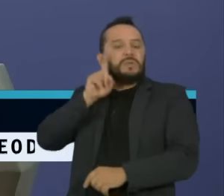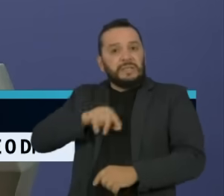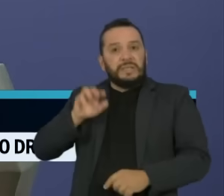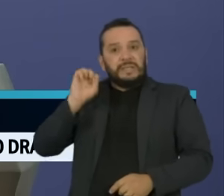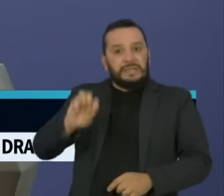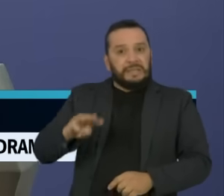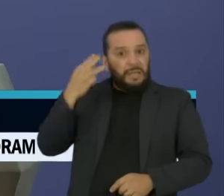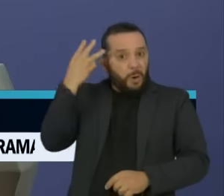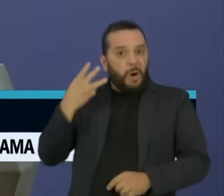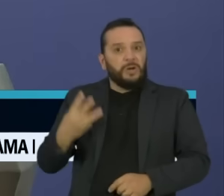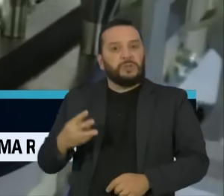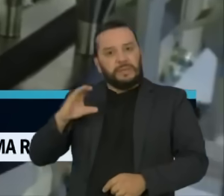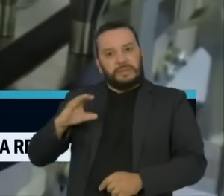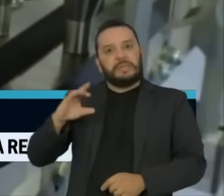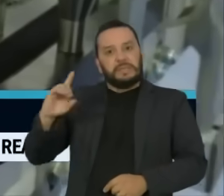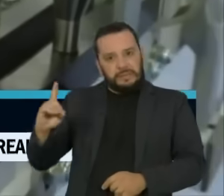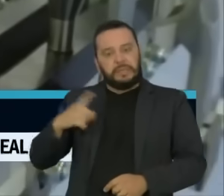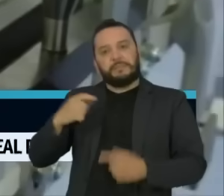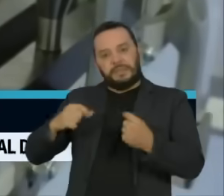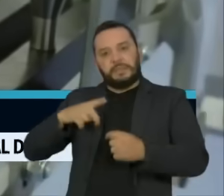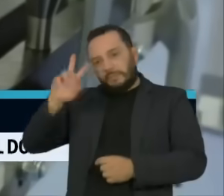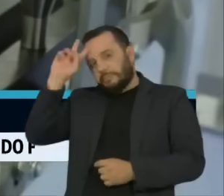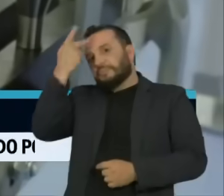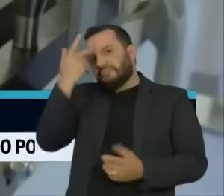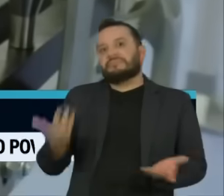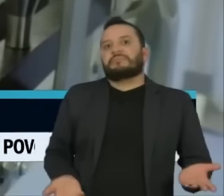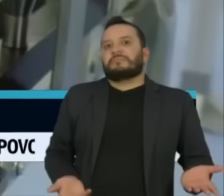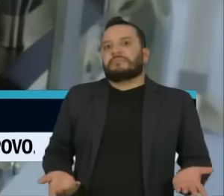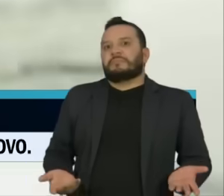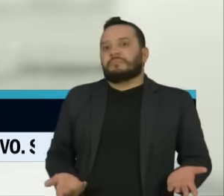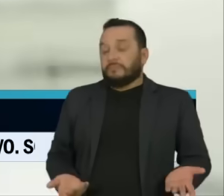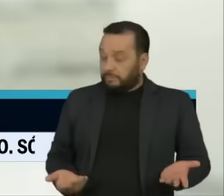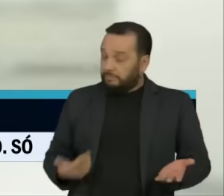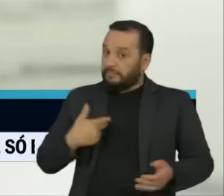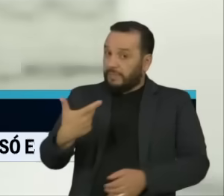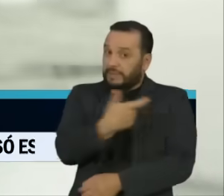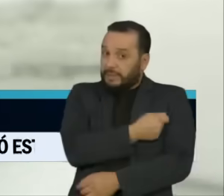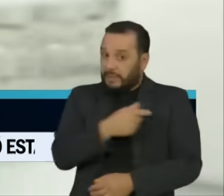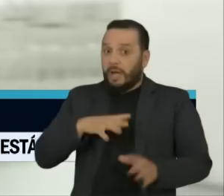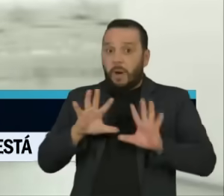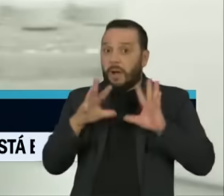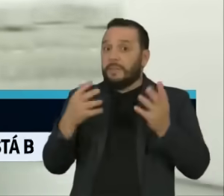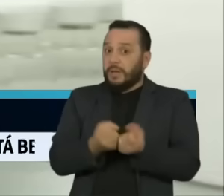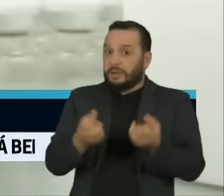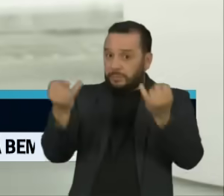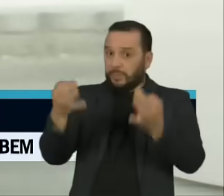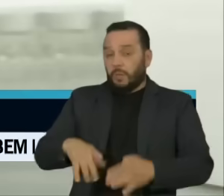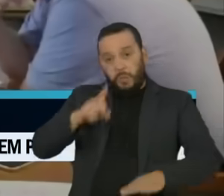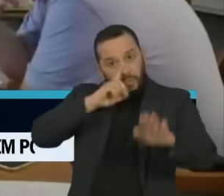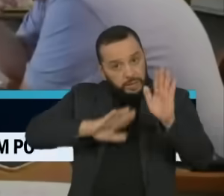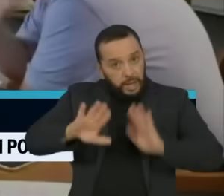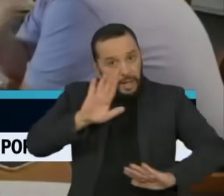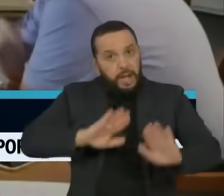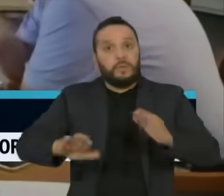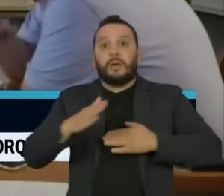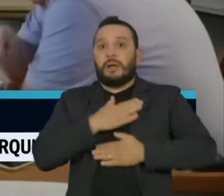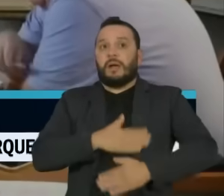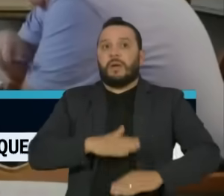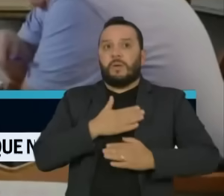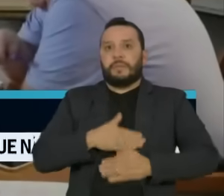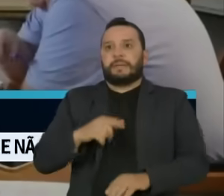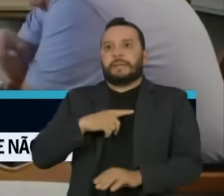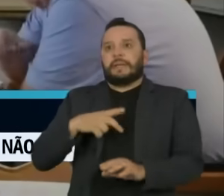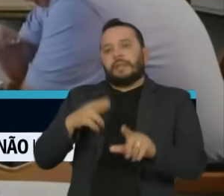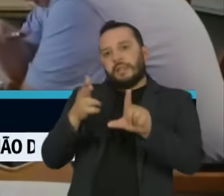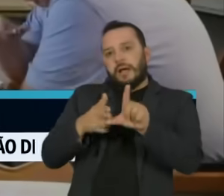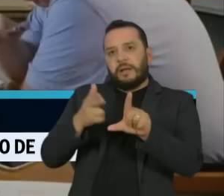não volte atrás na decisão. Quanto às vacinas, a Organização Mundial da Saúde voltou a pregar cautela. Durante uma live,